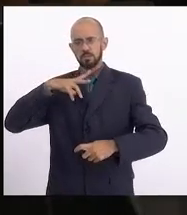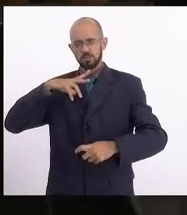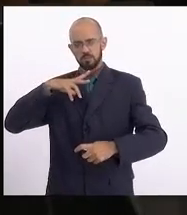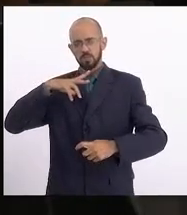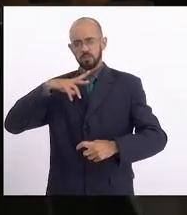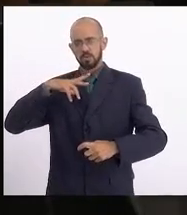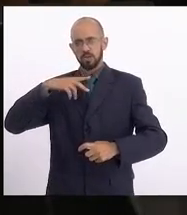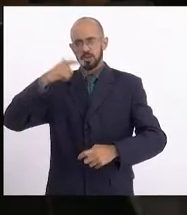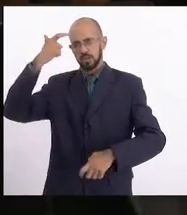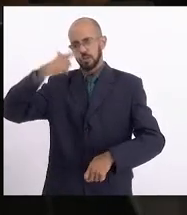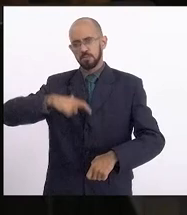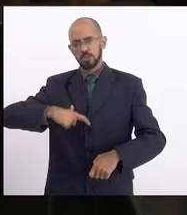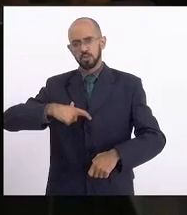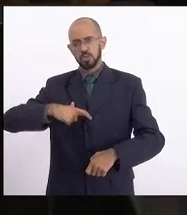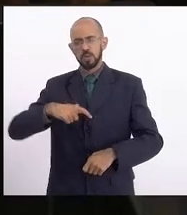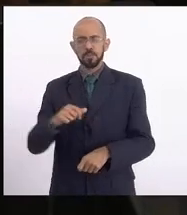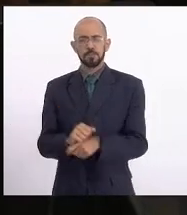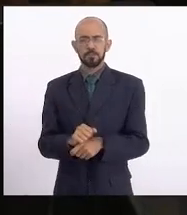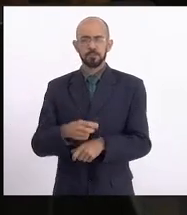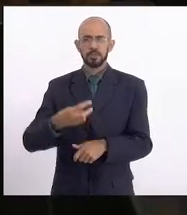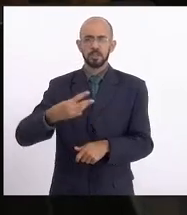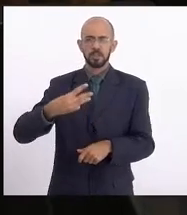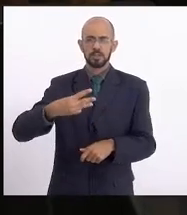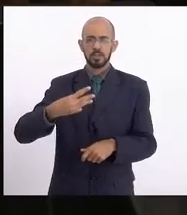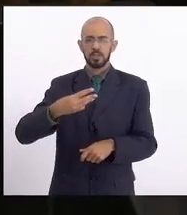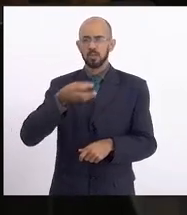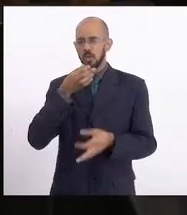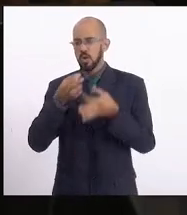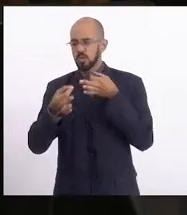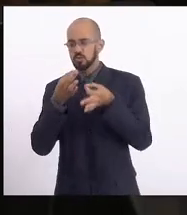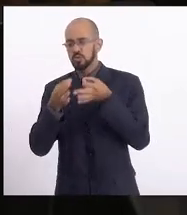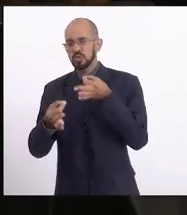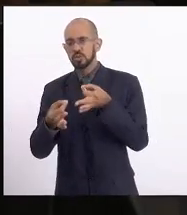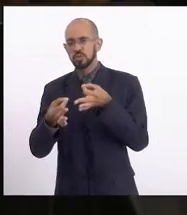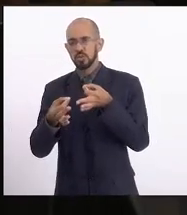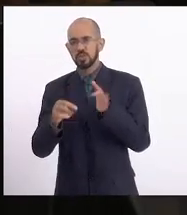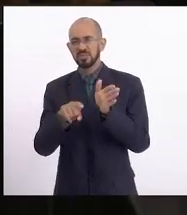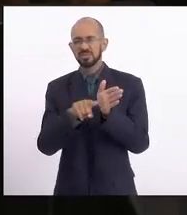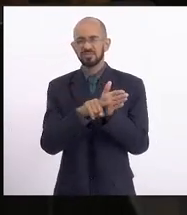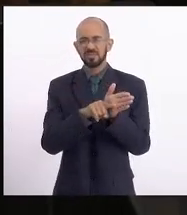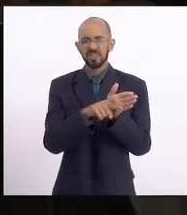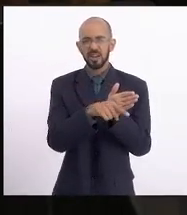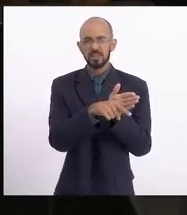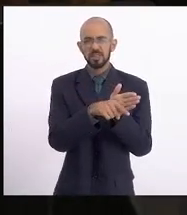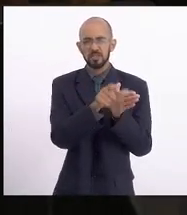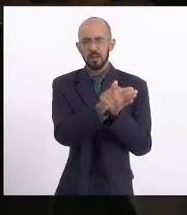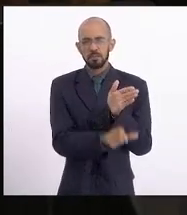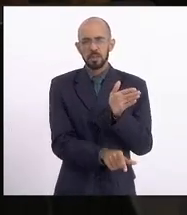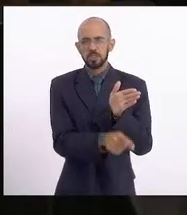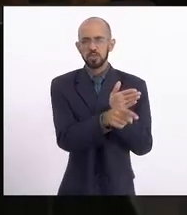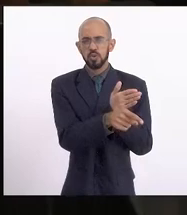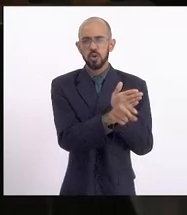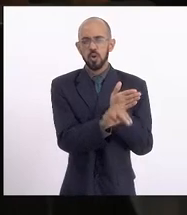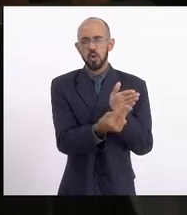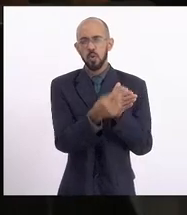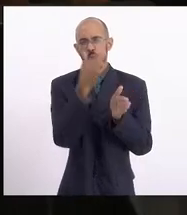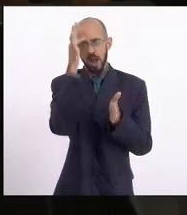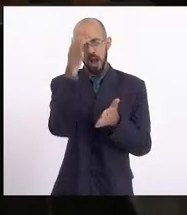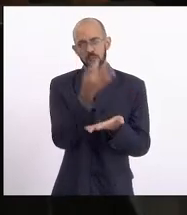privacidade. Terceiro artigo, comentários pejorativos a pessoas ou ao seu